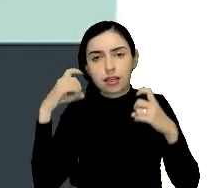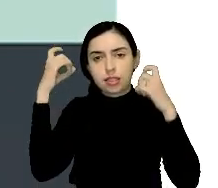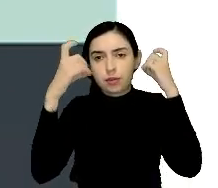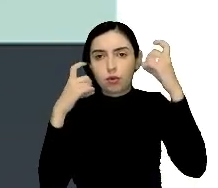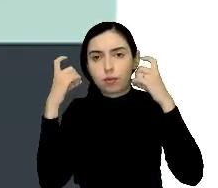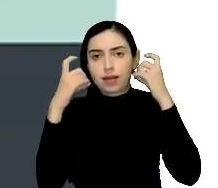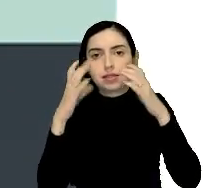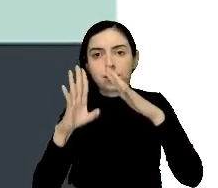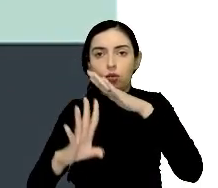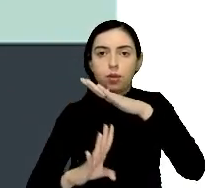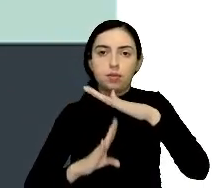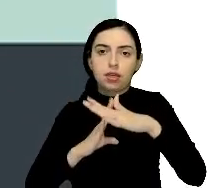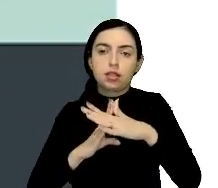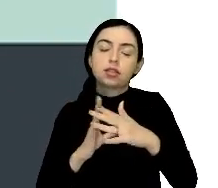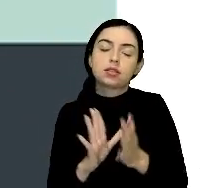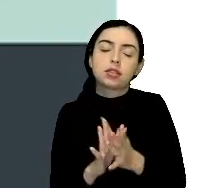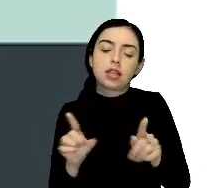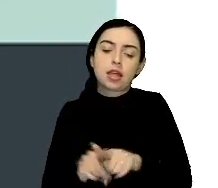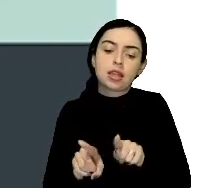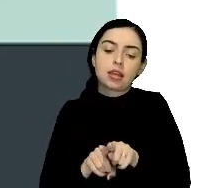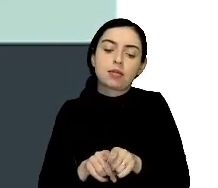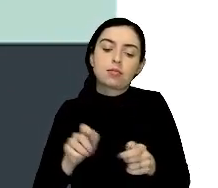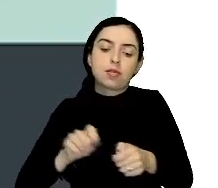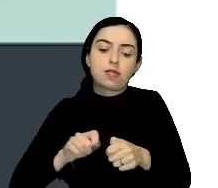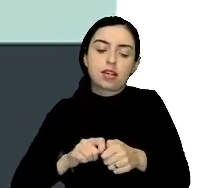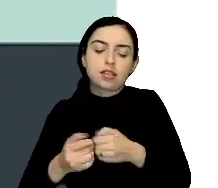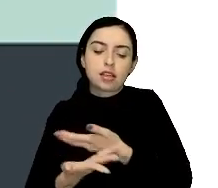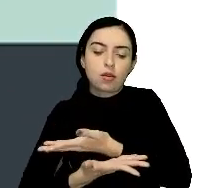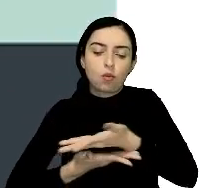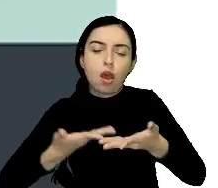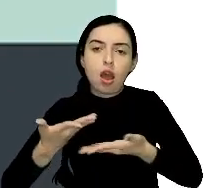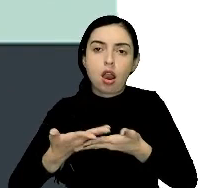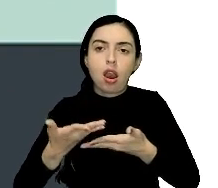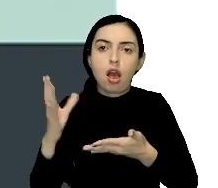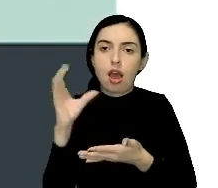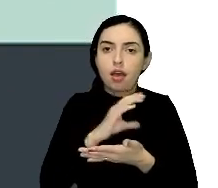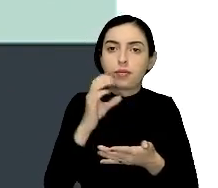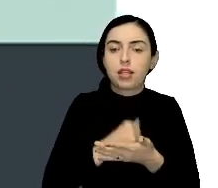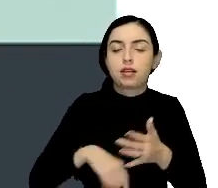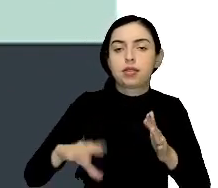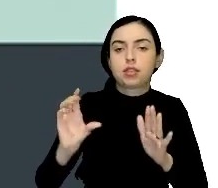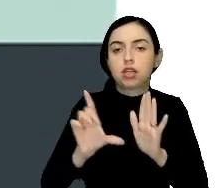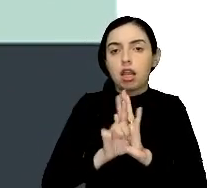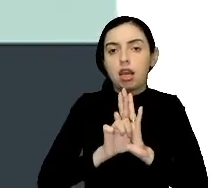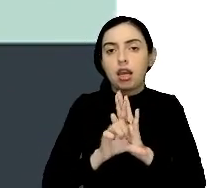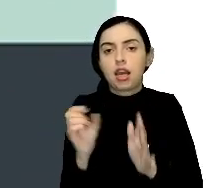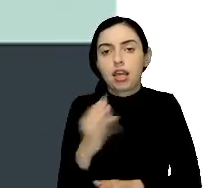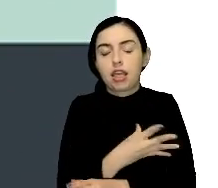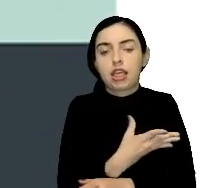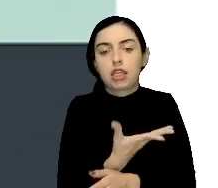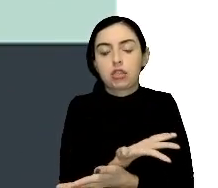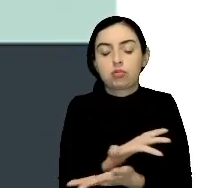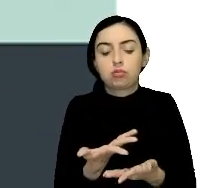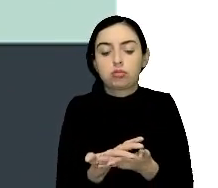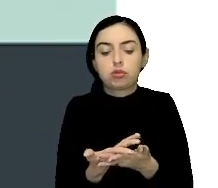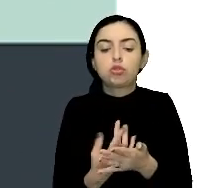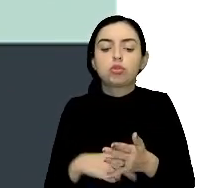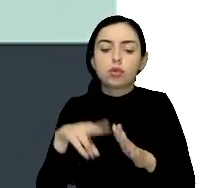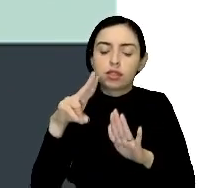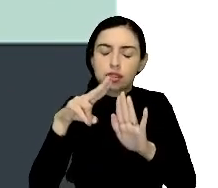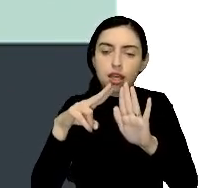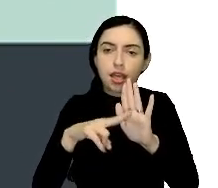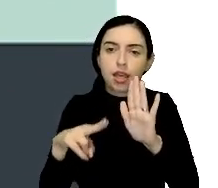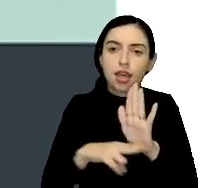migrante. É lógico que a gente também vai fazer um voo de águia sobre a nova lei e as suas disposições